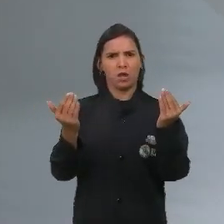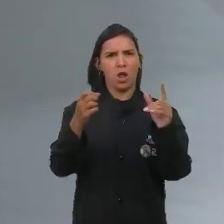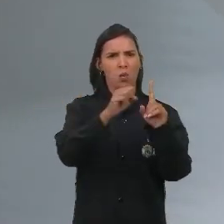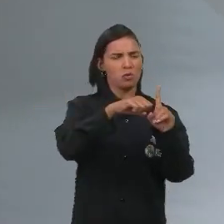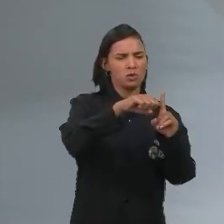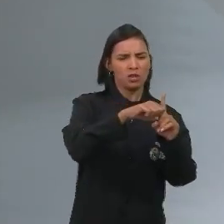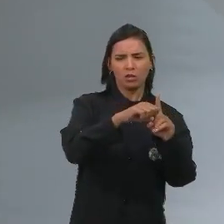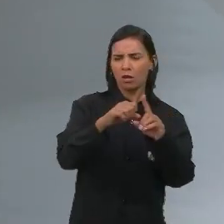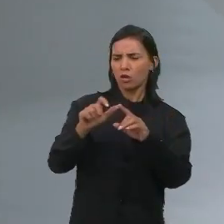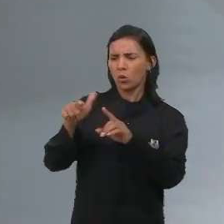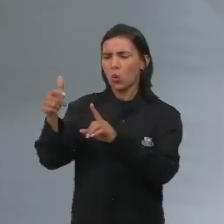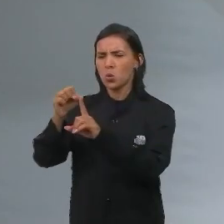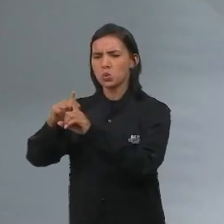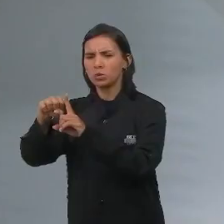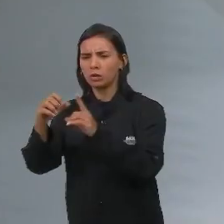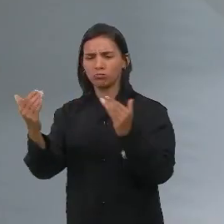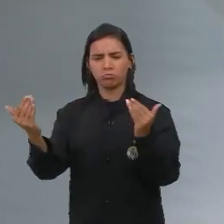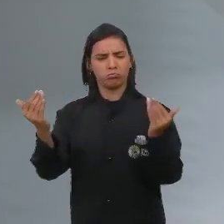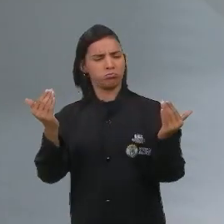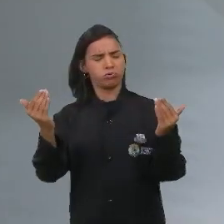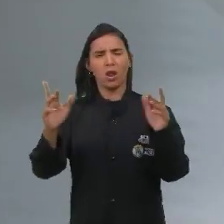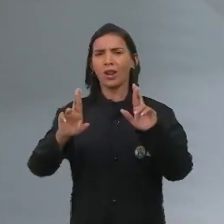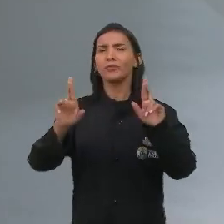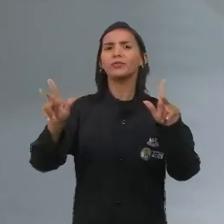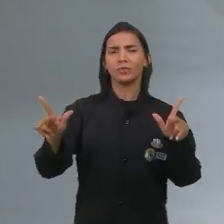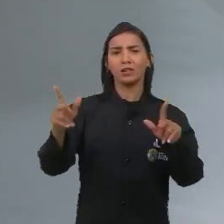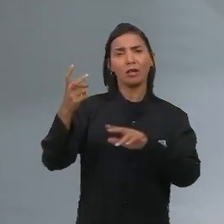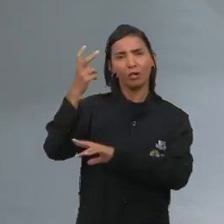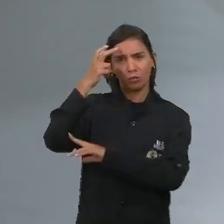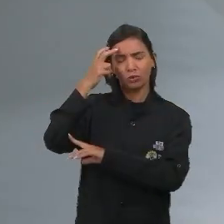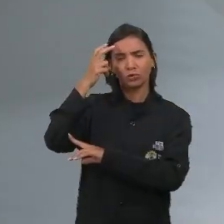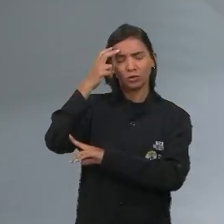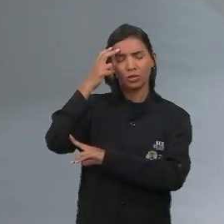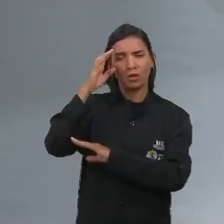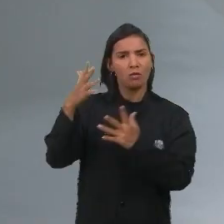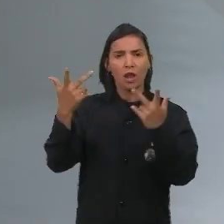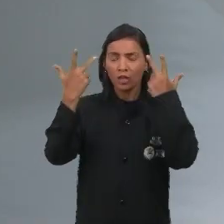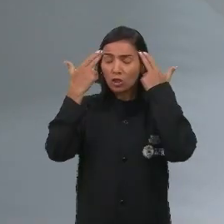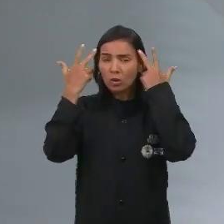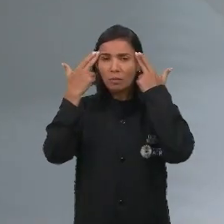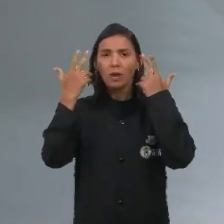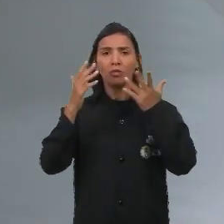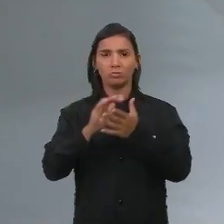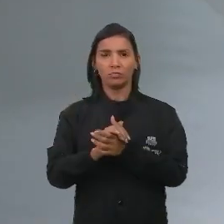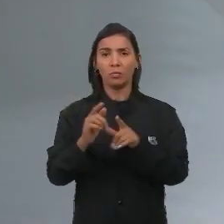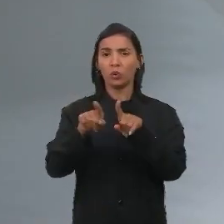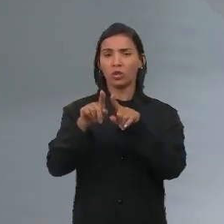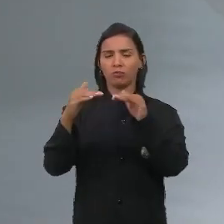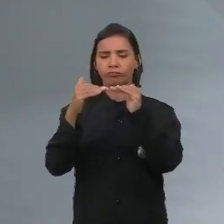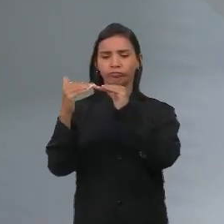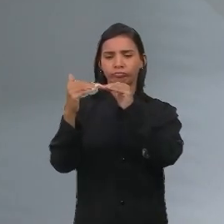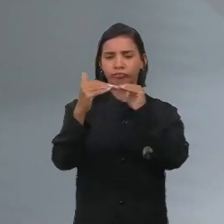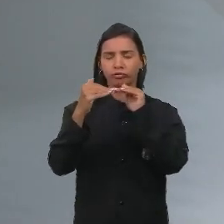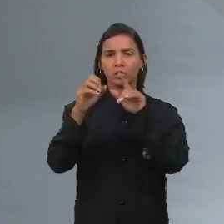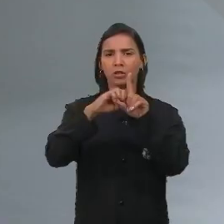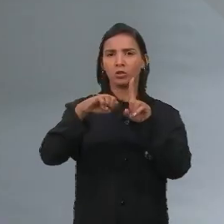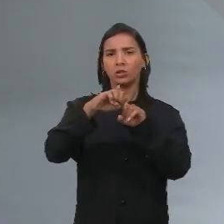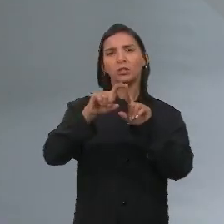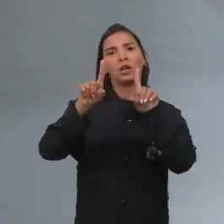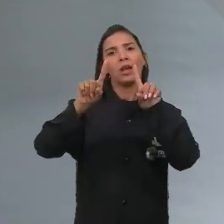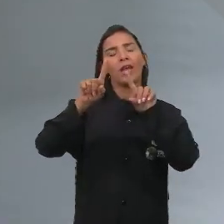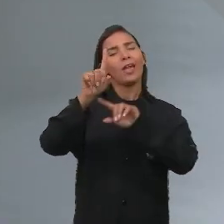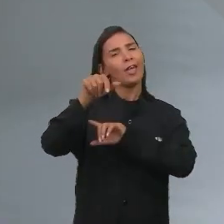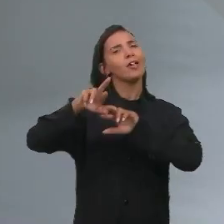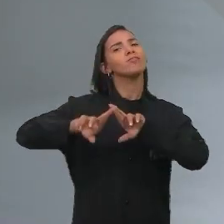outra sociedade. As distinções culturais, as distinções quanto aos padrões sociais, elas ficam